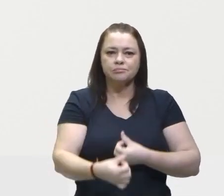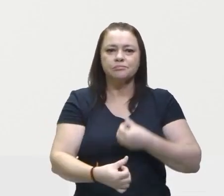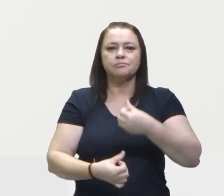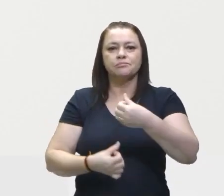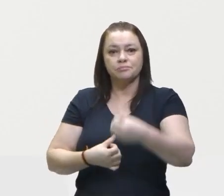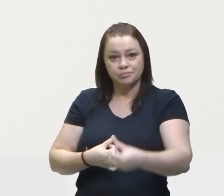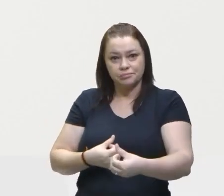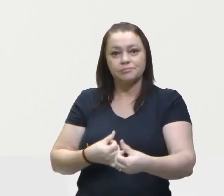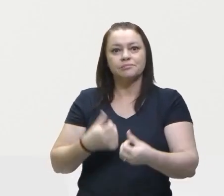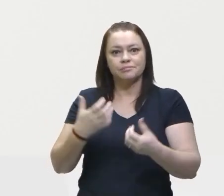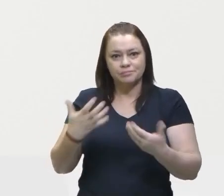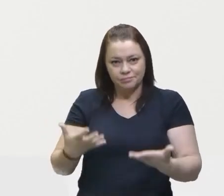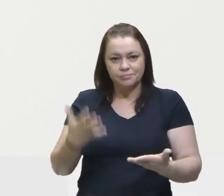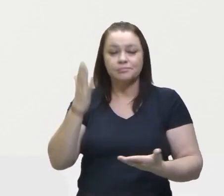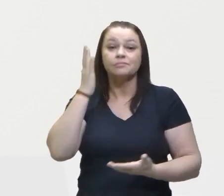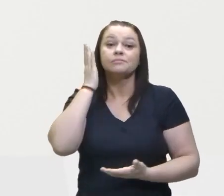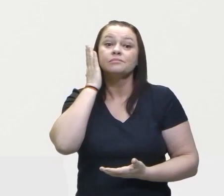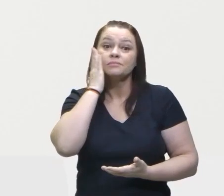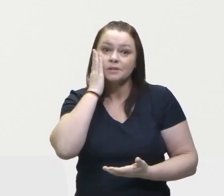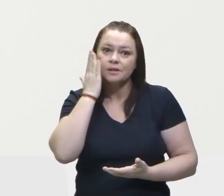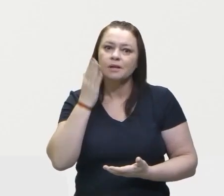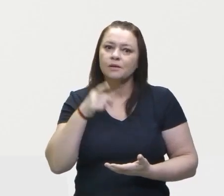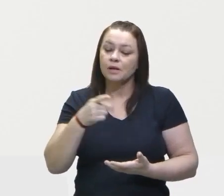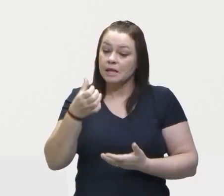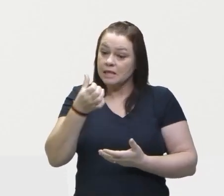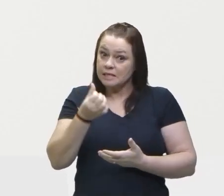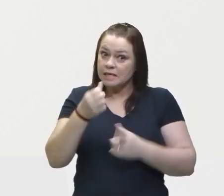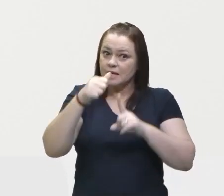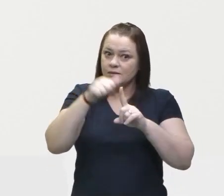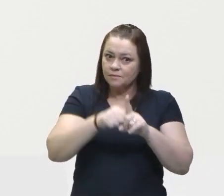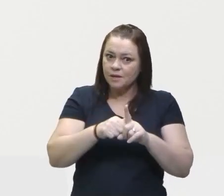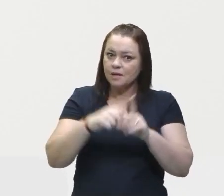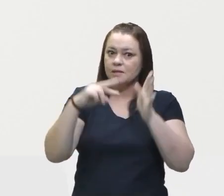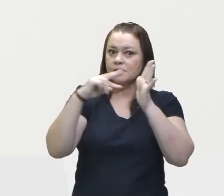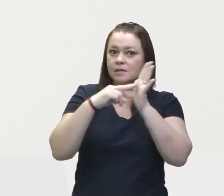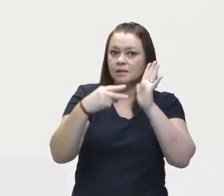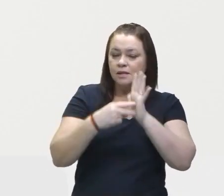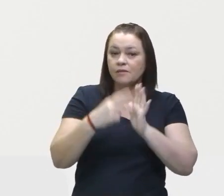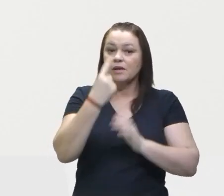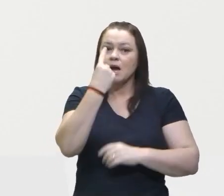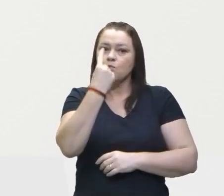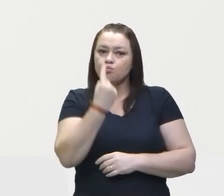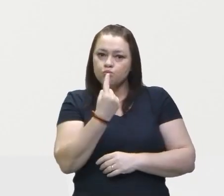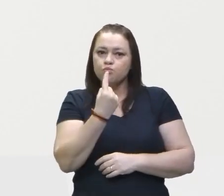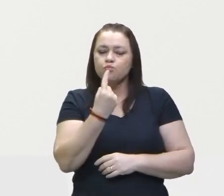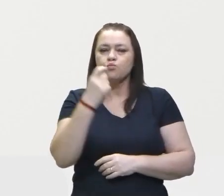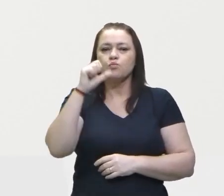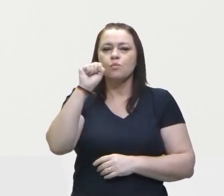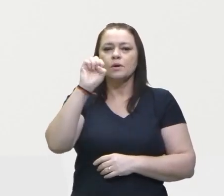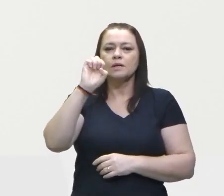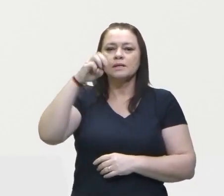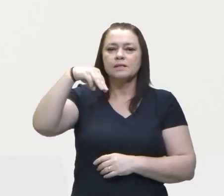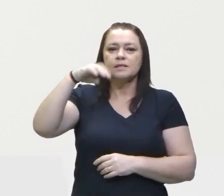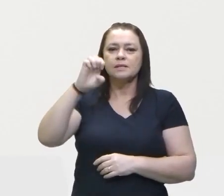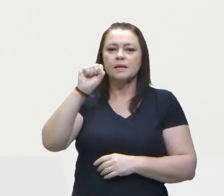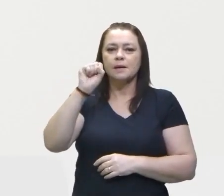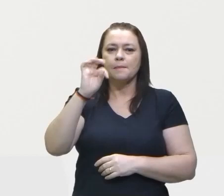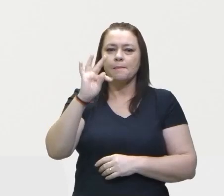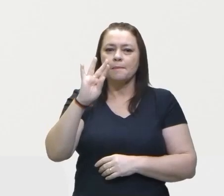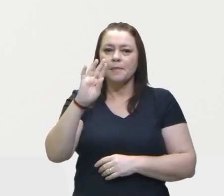6 meses. 6 meses quer dizer 1 semestre, né? Ah, mas agora nós vamos falar de